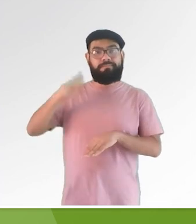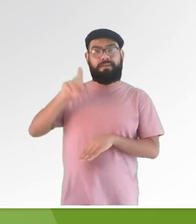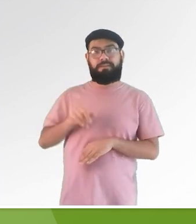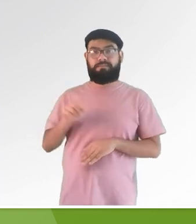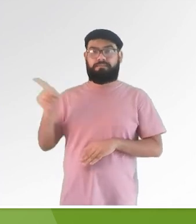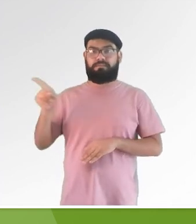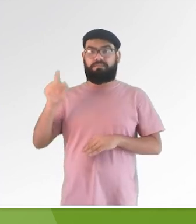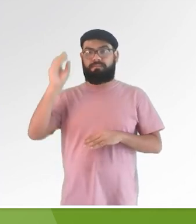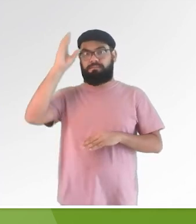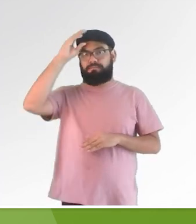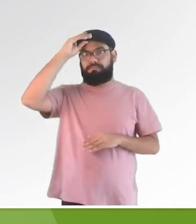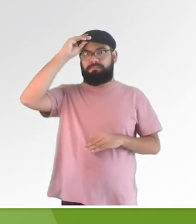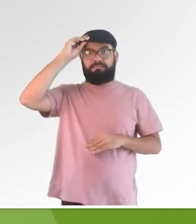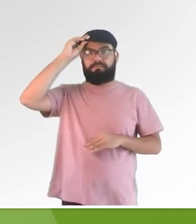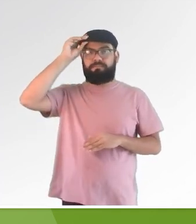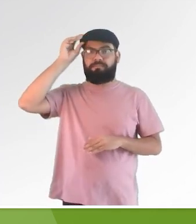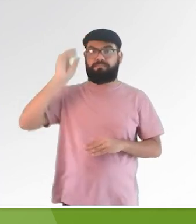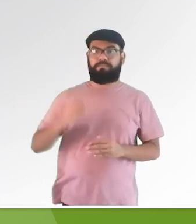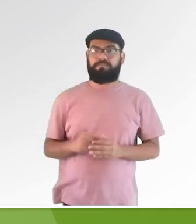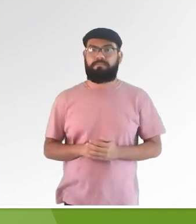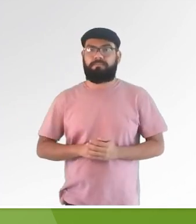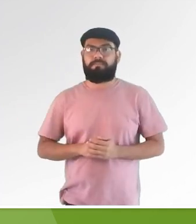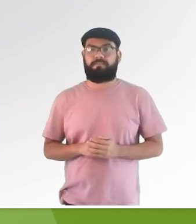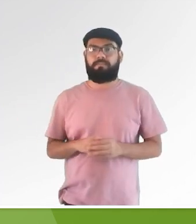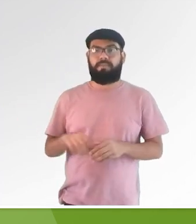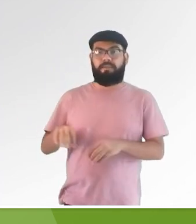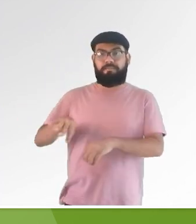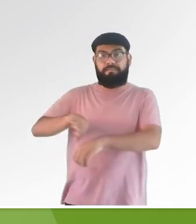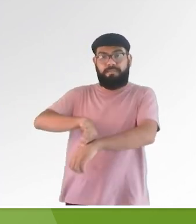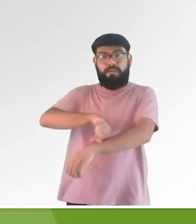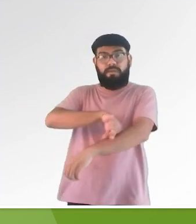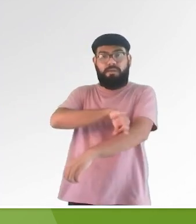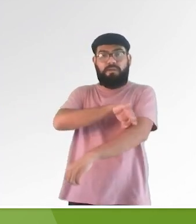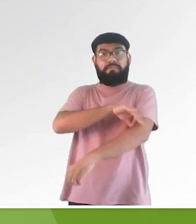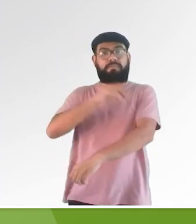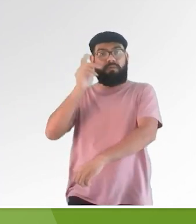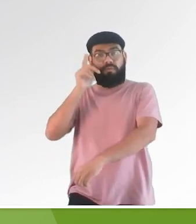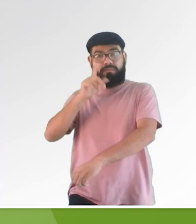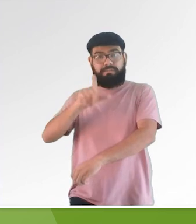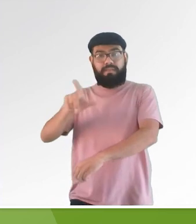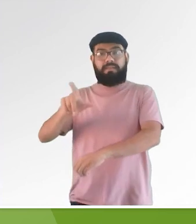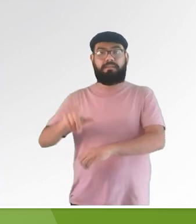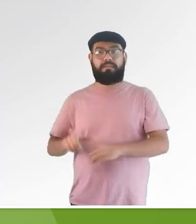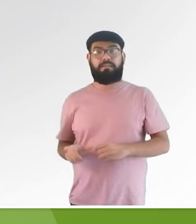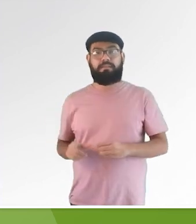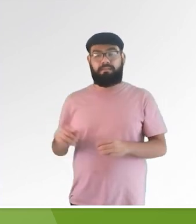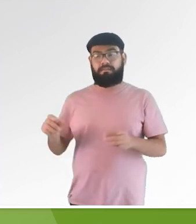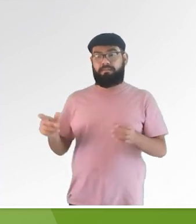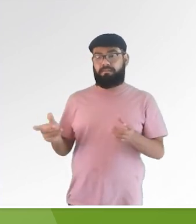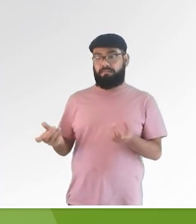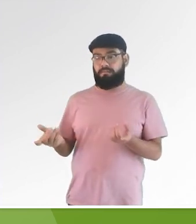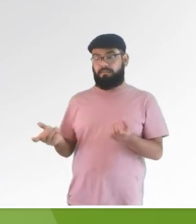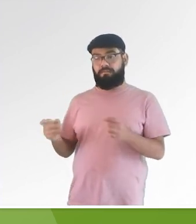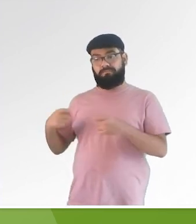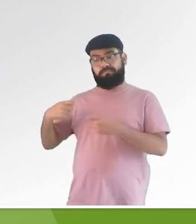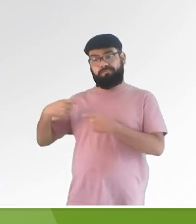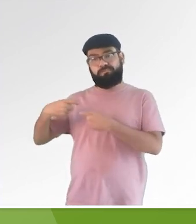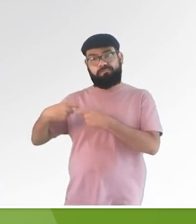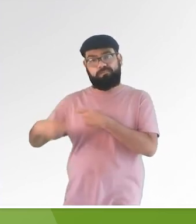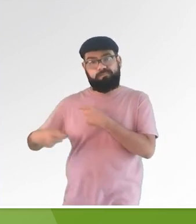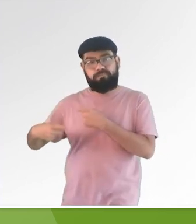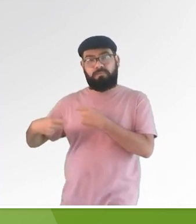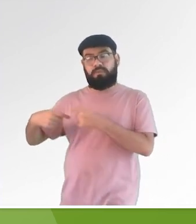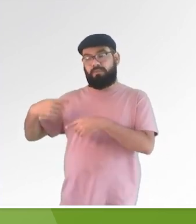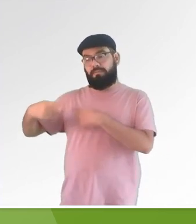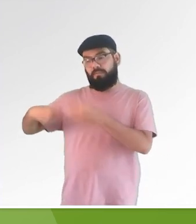que, biologicamente, são espécies que conseguem, indivíduos que conseguem cruzar entre si e gerar descendentes